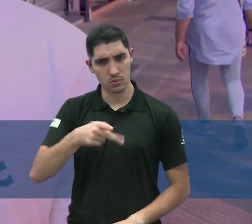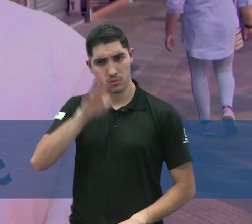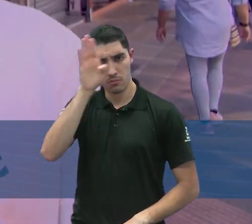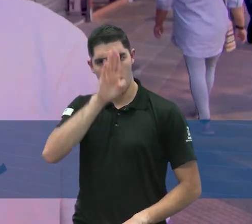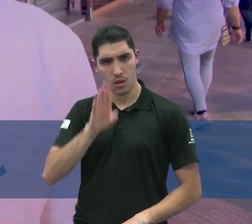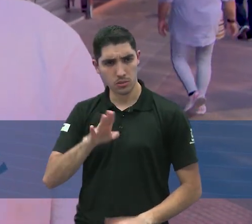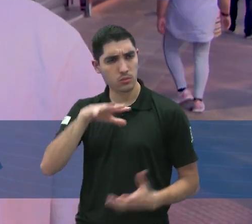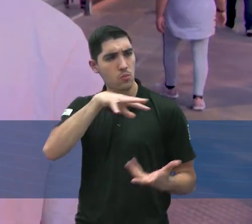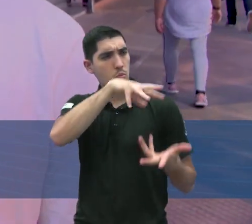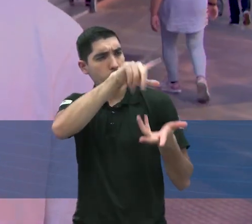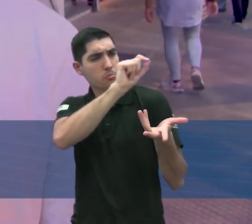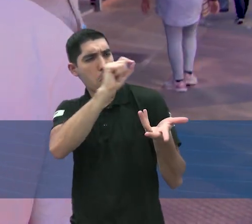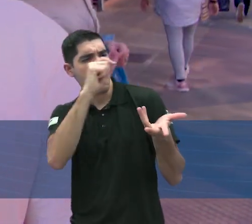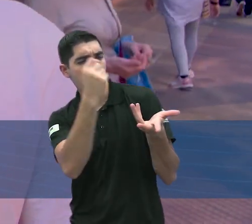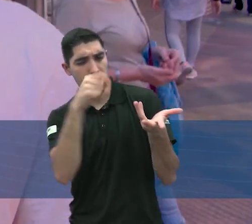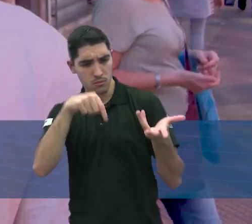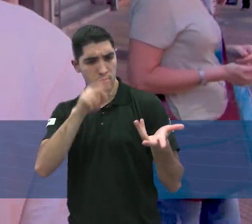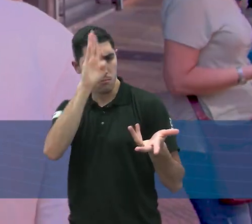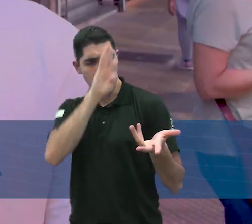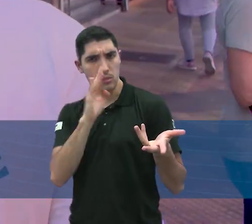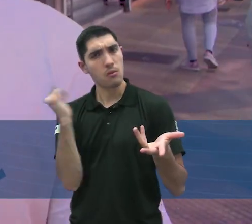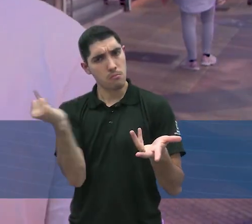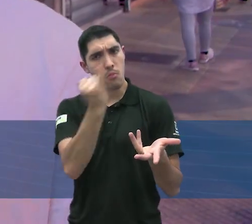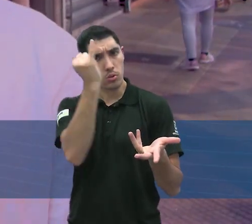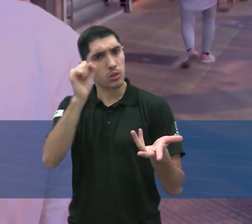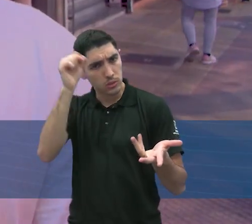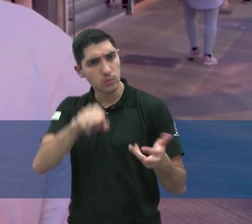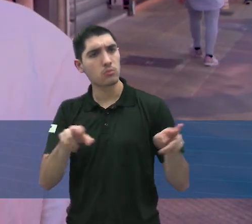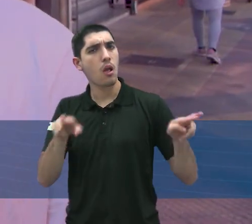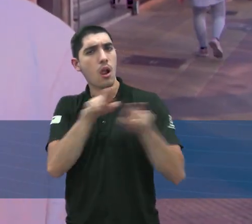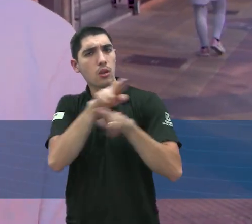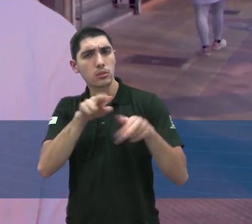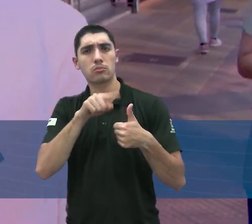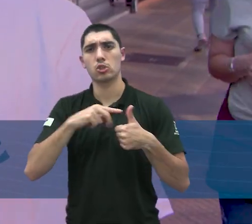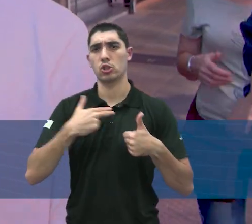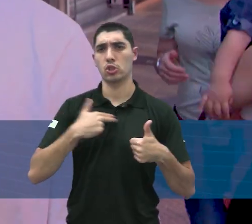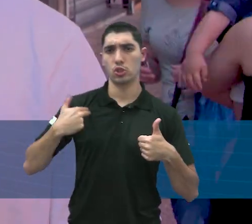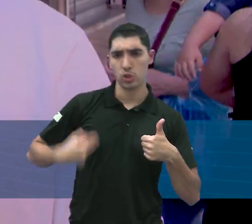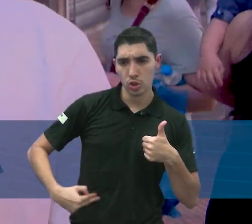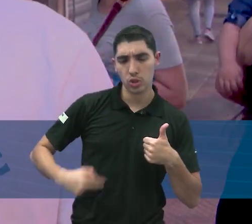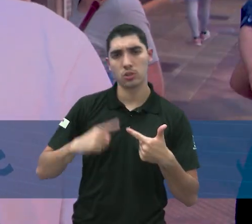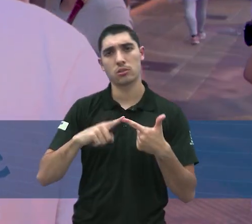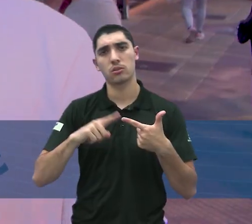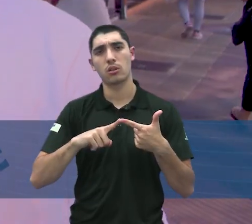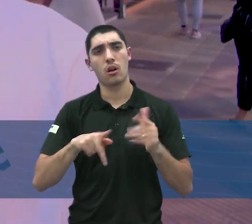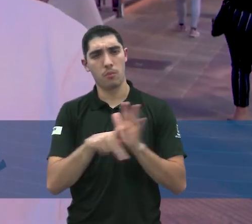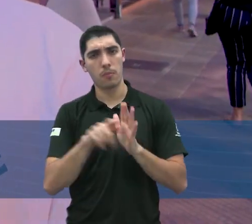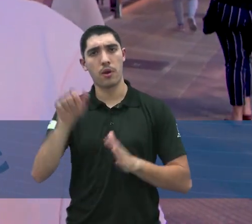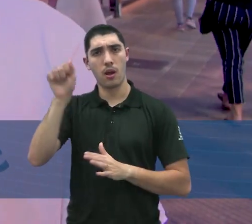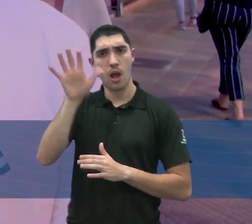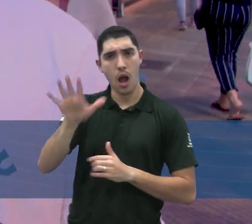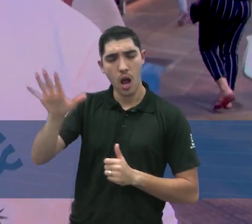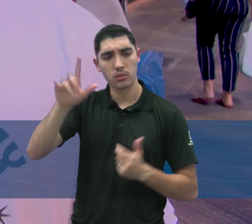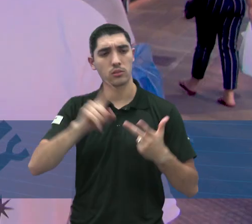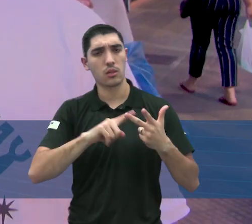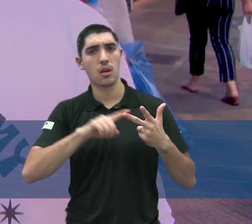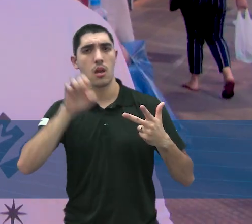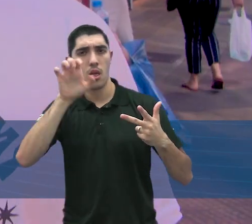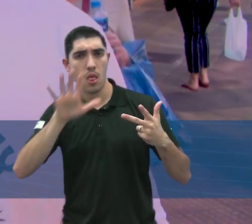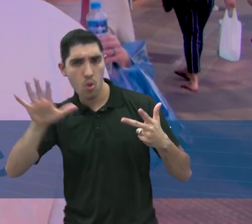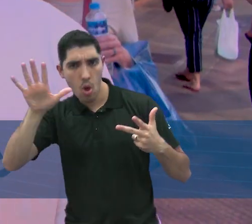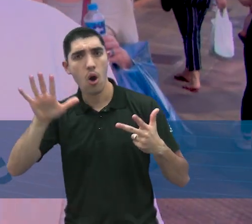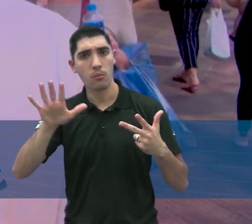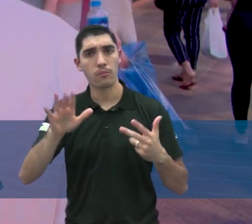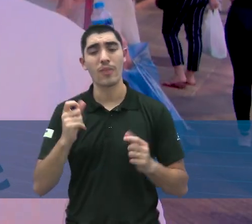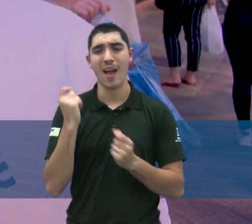para o mundo no geral. Ele tem boas relações com a China, com os países asiáticos, com países europeus. Está tendo